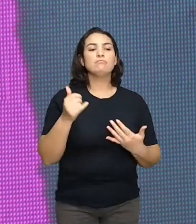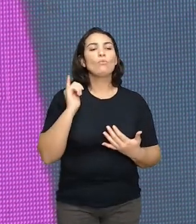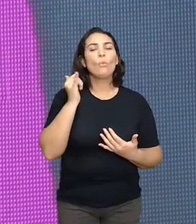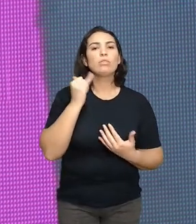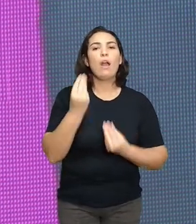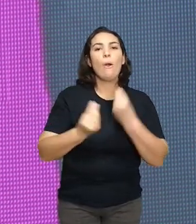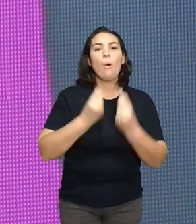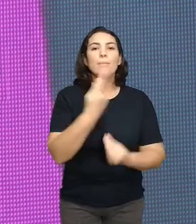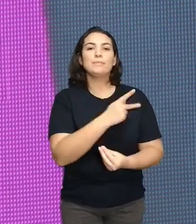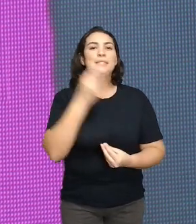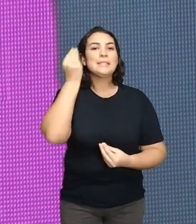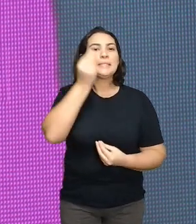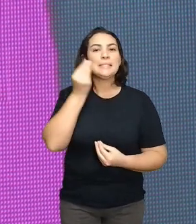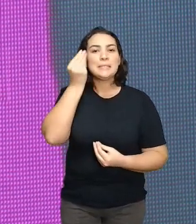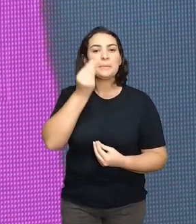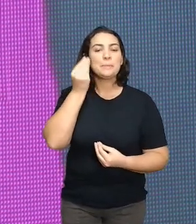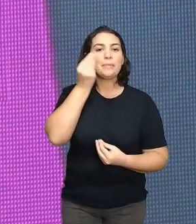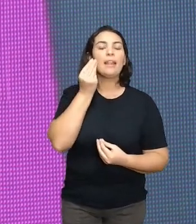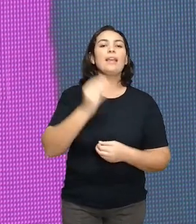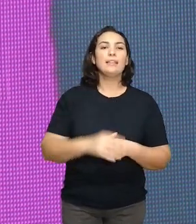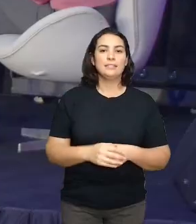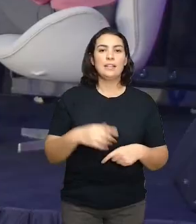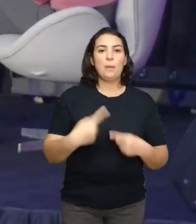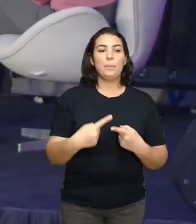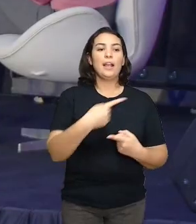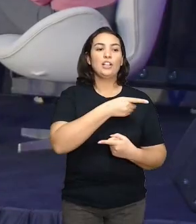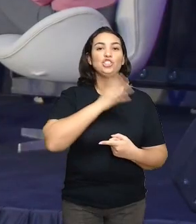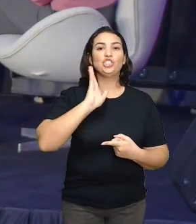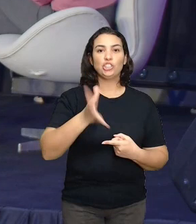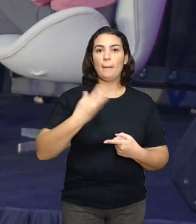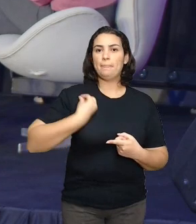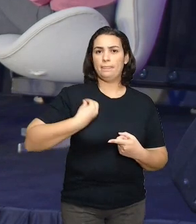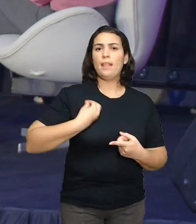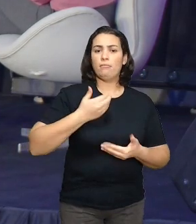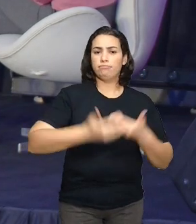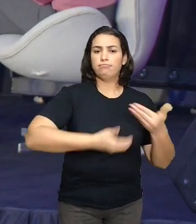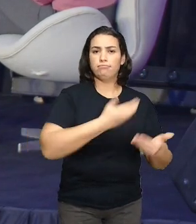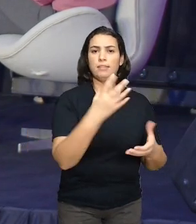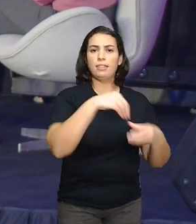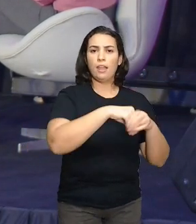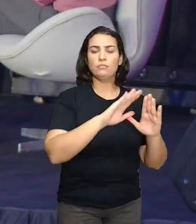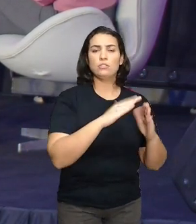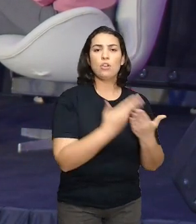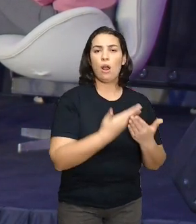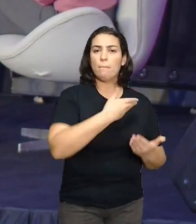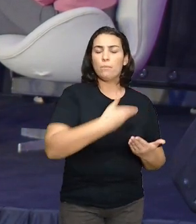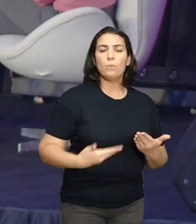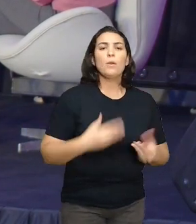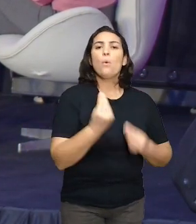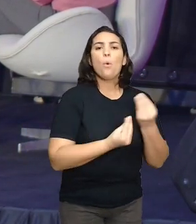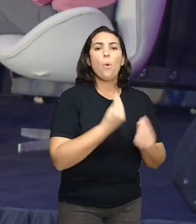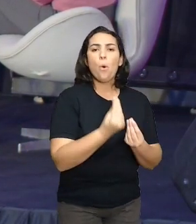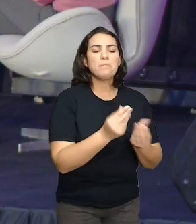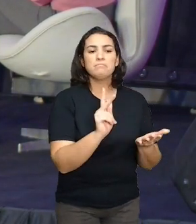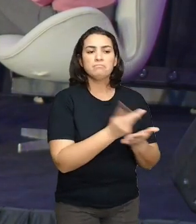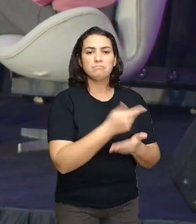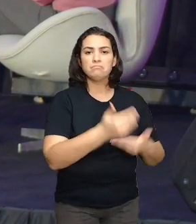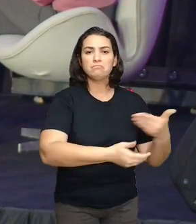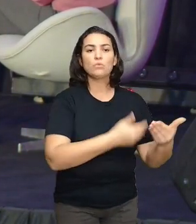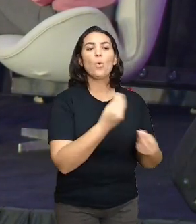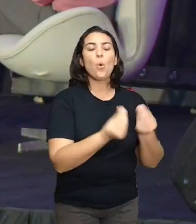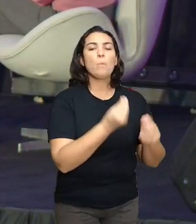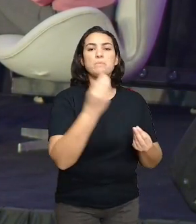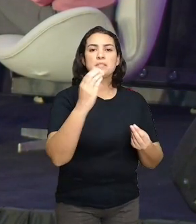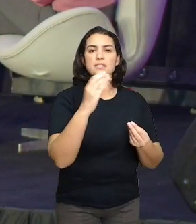ela consegue trazer para a gente é porque já está na escola pública, né? E como é que está sendo isso? Como que a ciência de dados entrou na